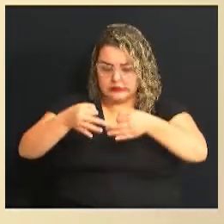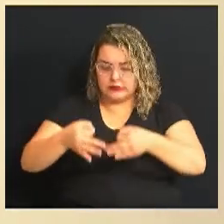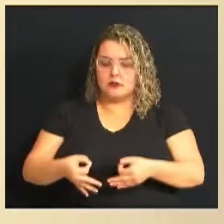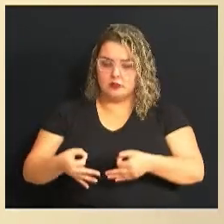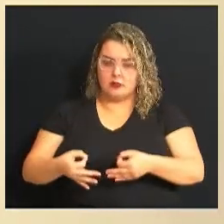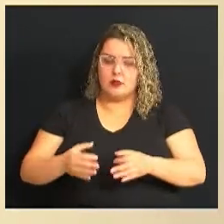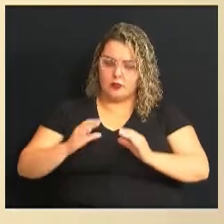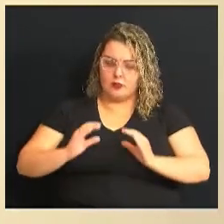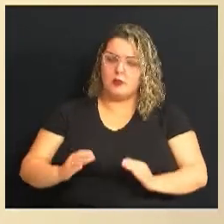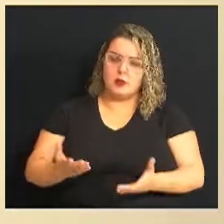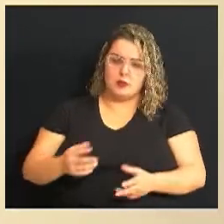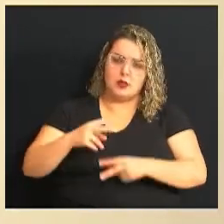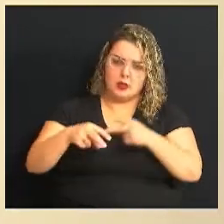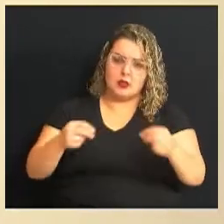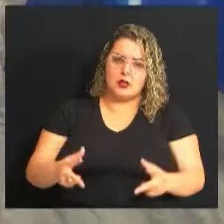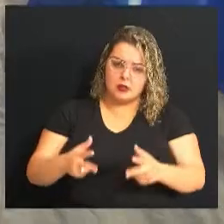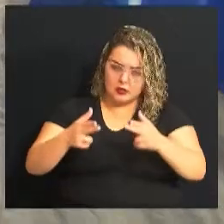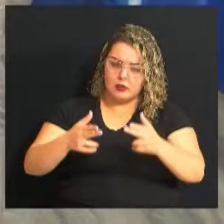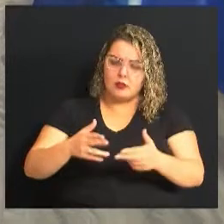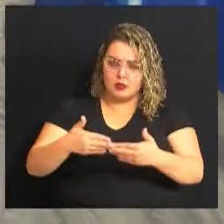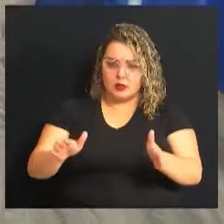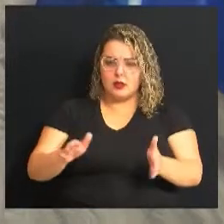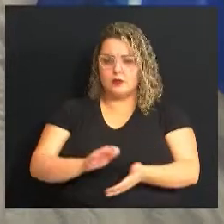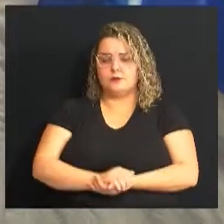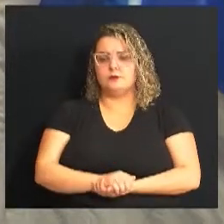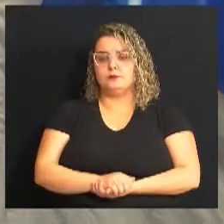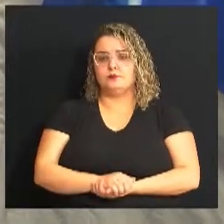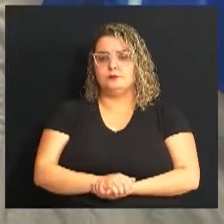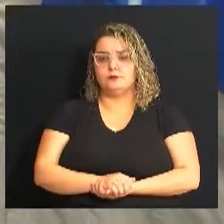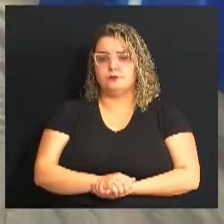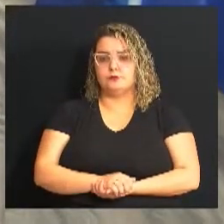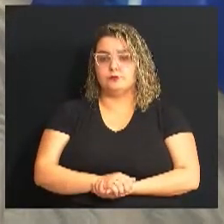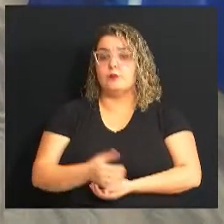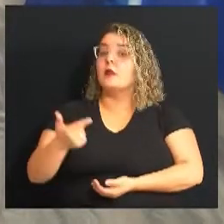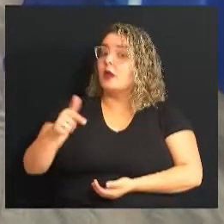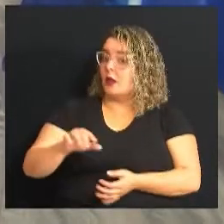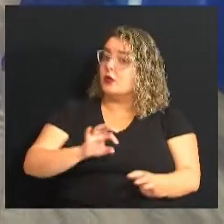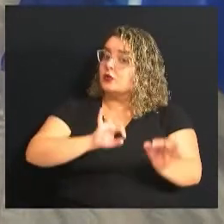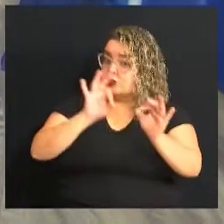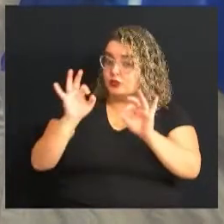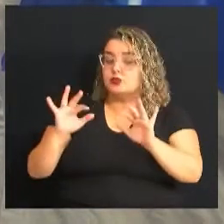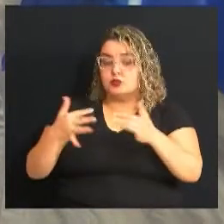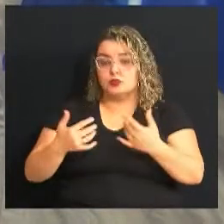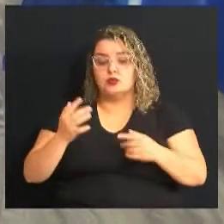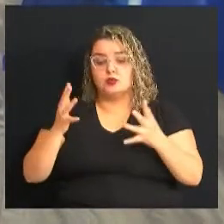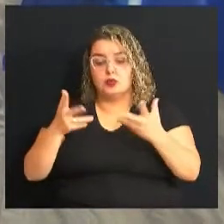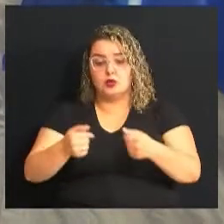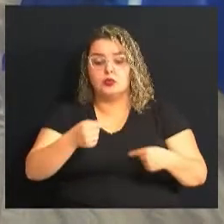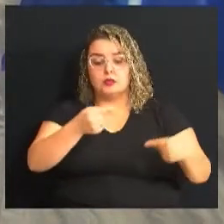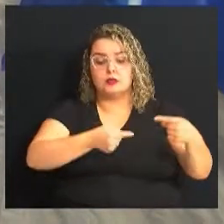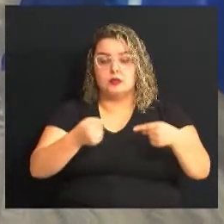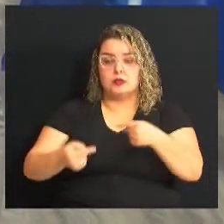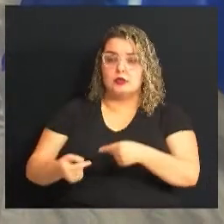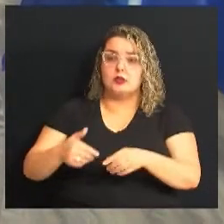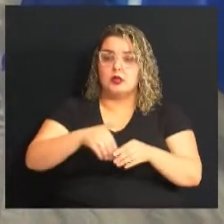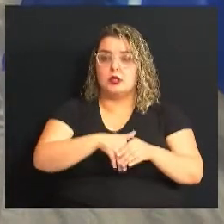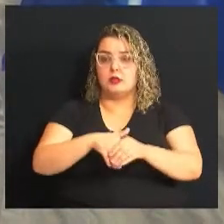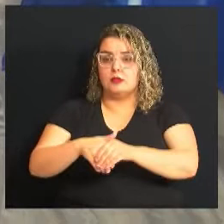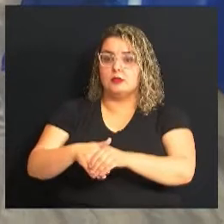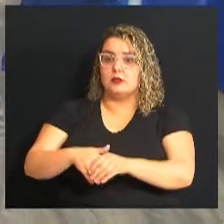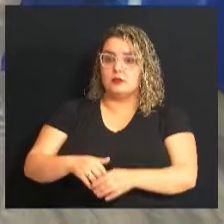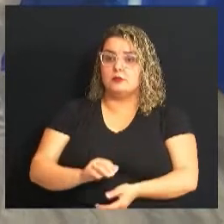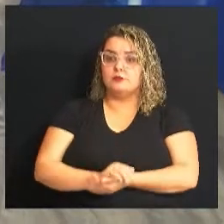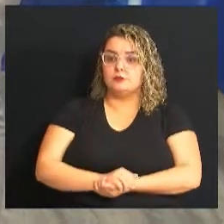das inaugurações. E a gente continua acompanhando todas as discussões e votações. E